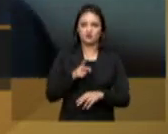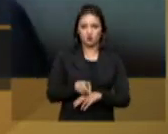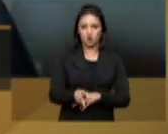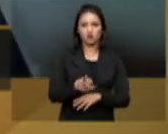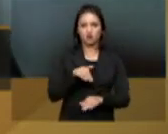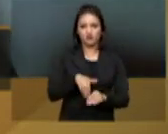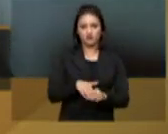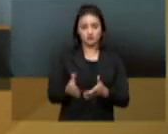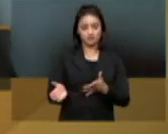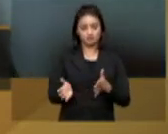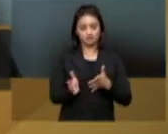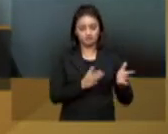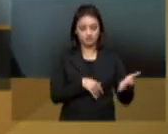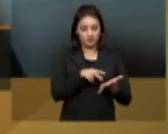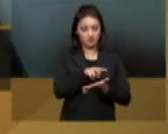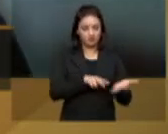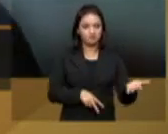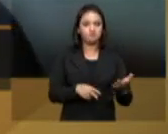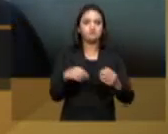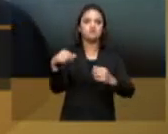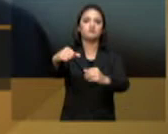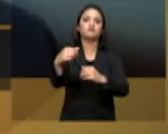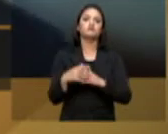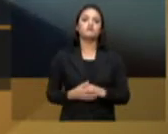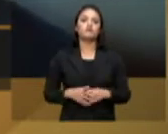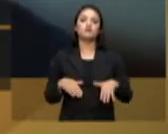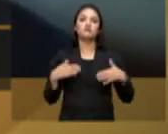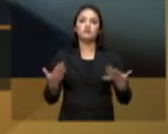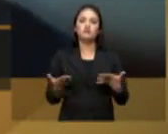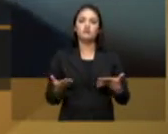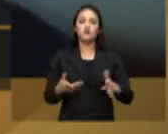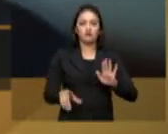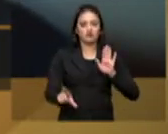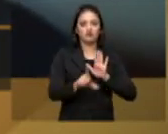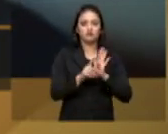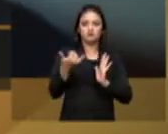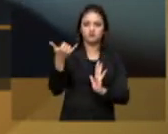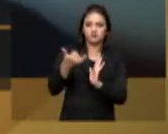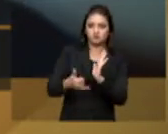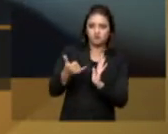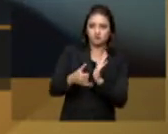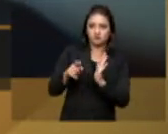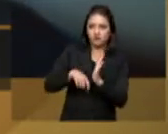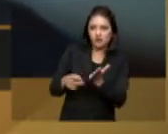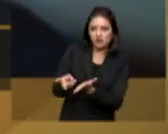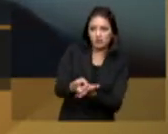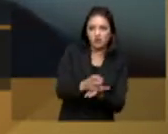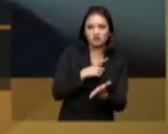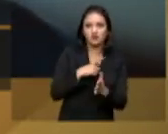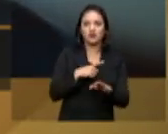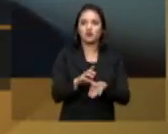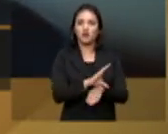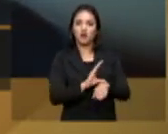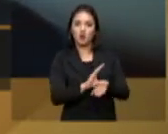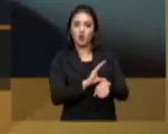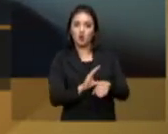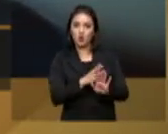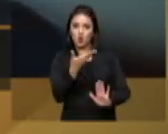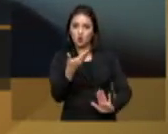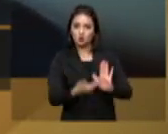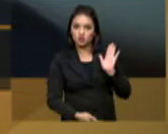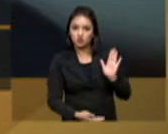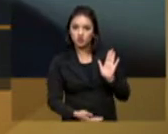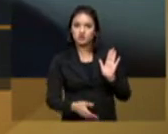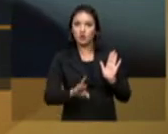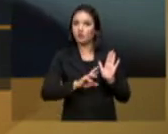voto. A orientação no sentido de que a legalidade tributária imposta pelo texto constitucional não é estrita